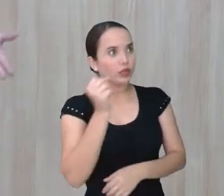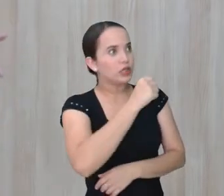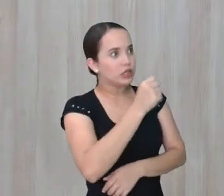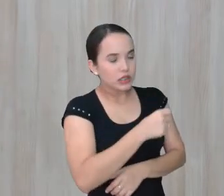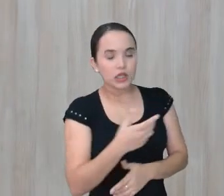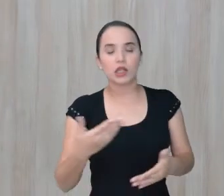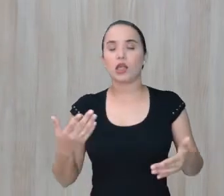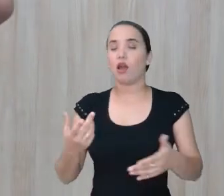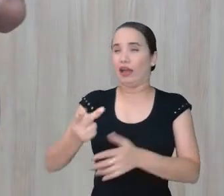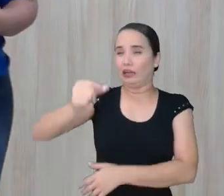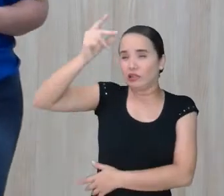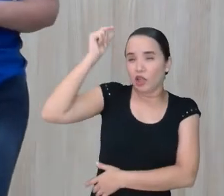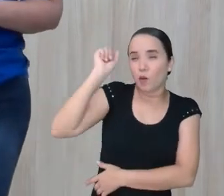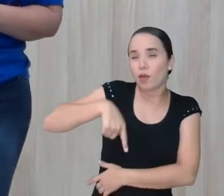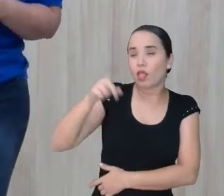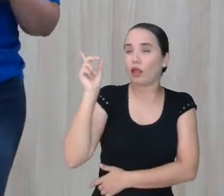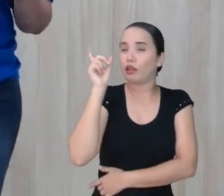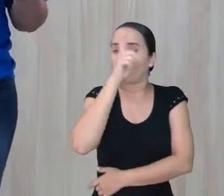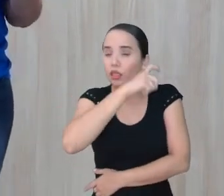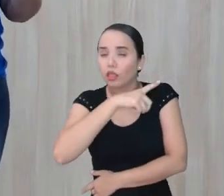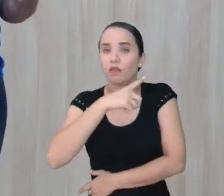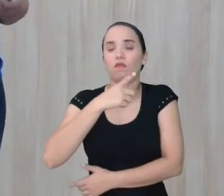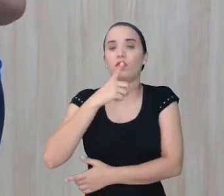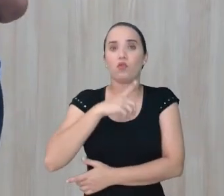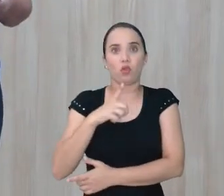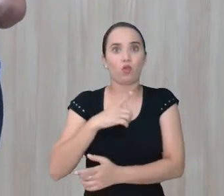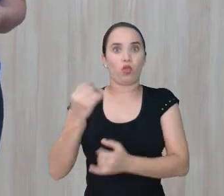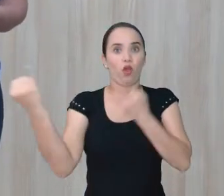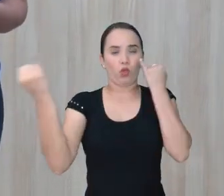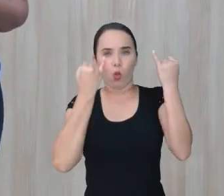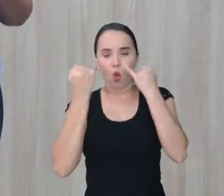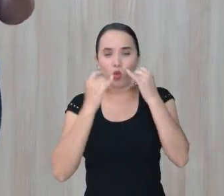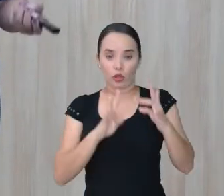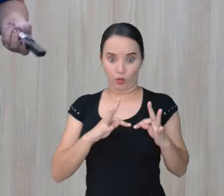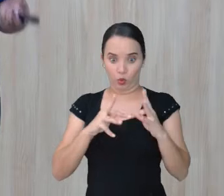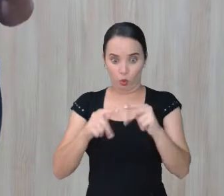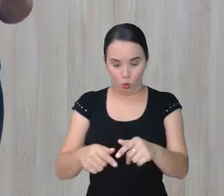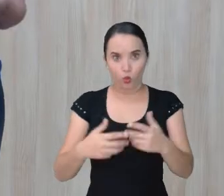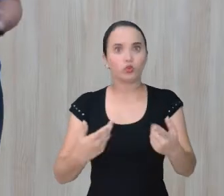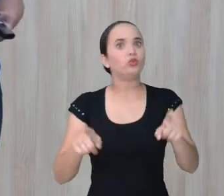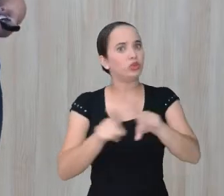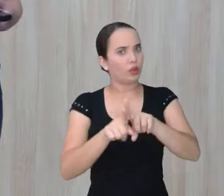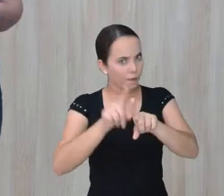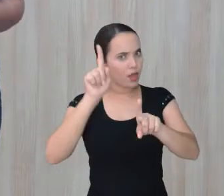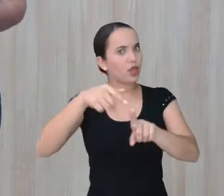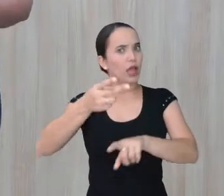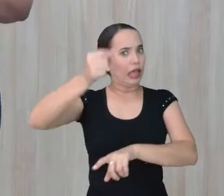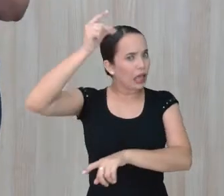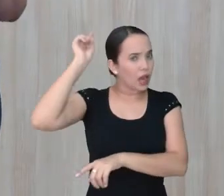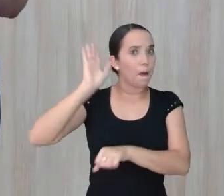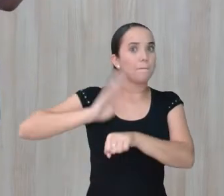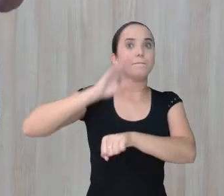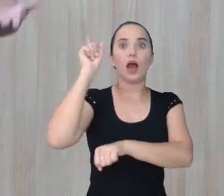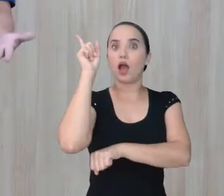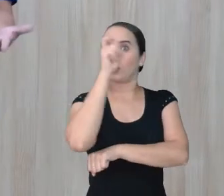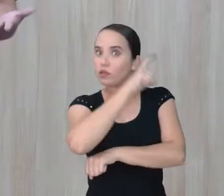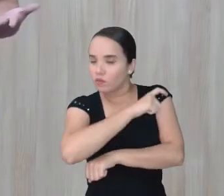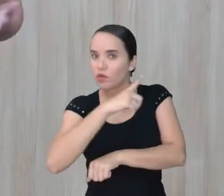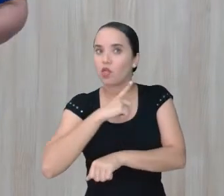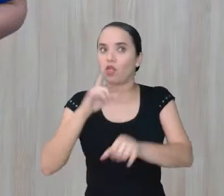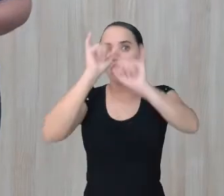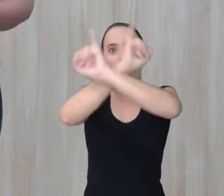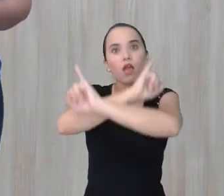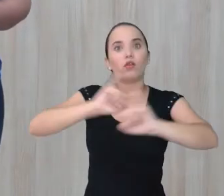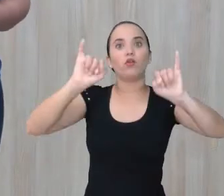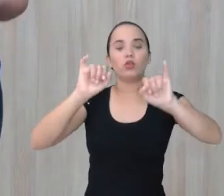para todo mundo, também era muito difícil a gente encontrar uma notícia falsa. A gente até encontrava, mas era mais